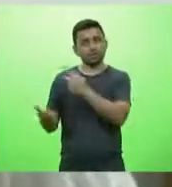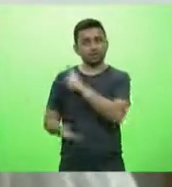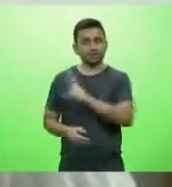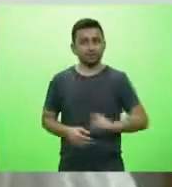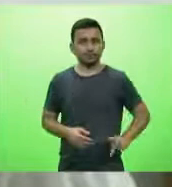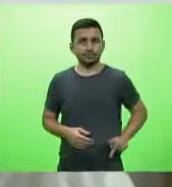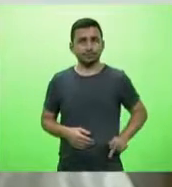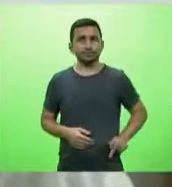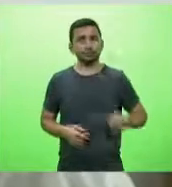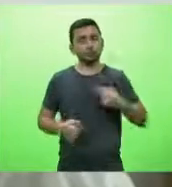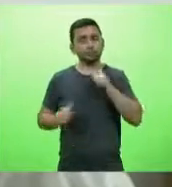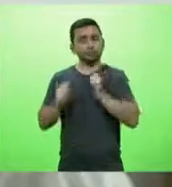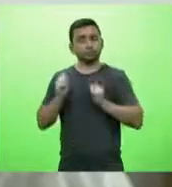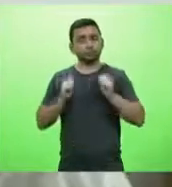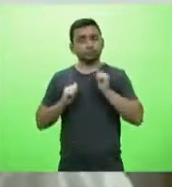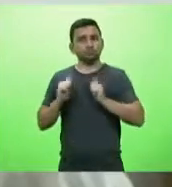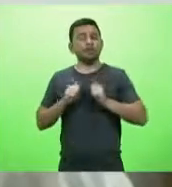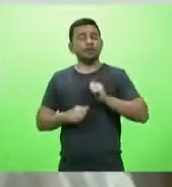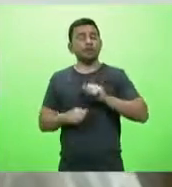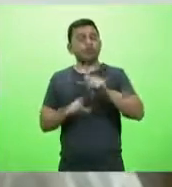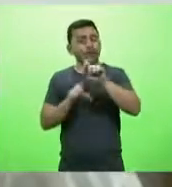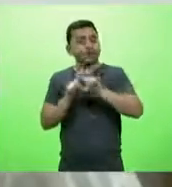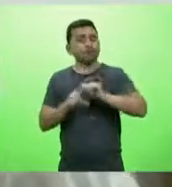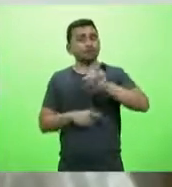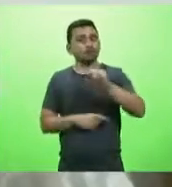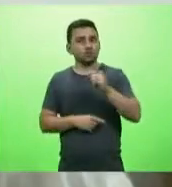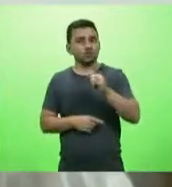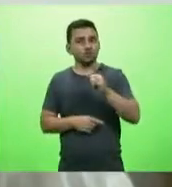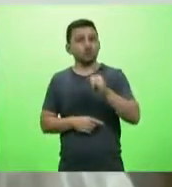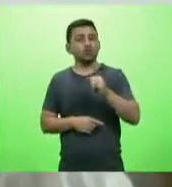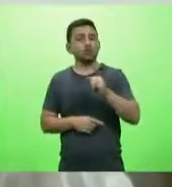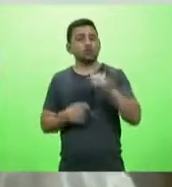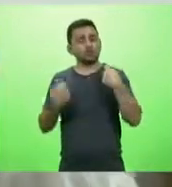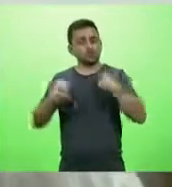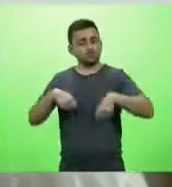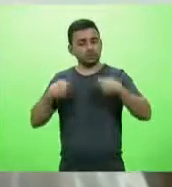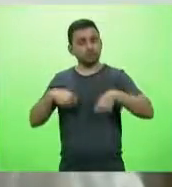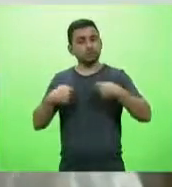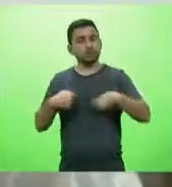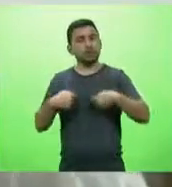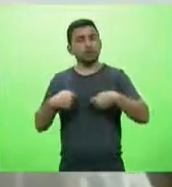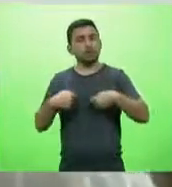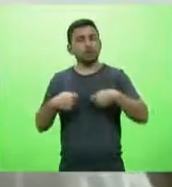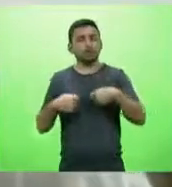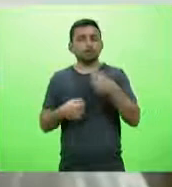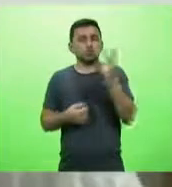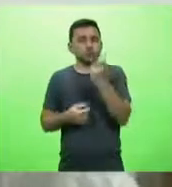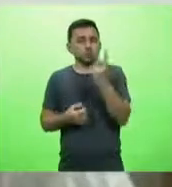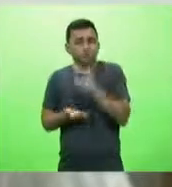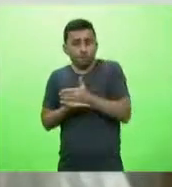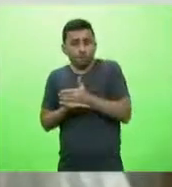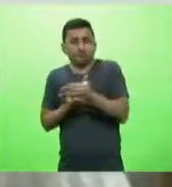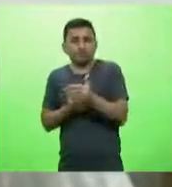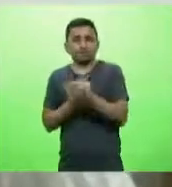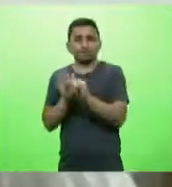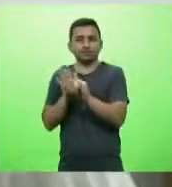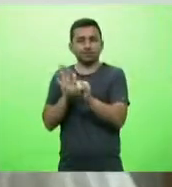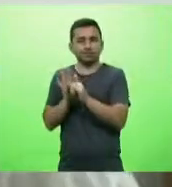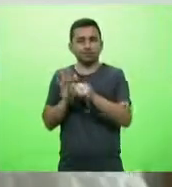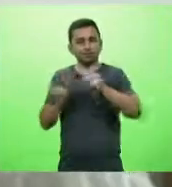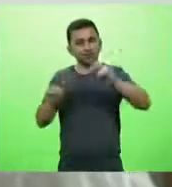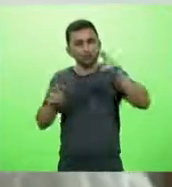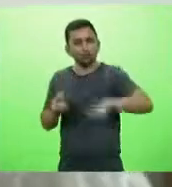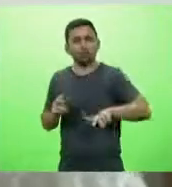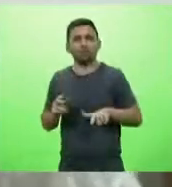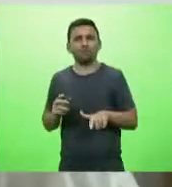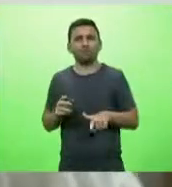eu esperava que em janeiro nós tivéssemos já a segunda edição deste edital, tendo que já